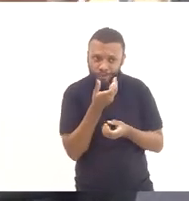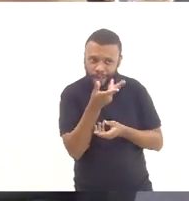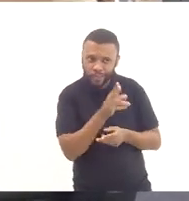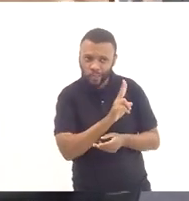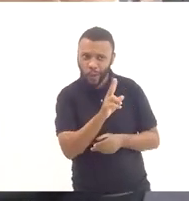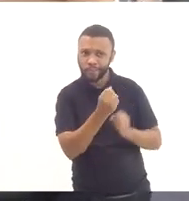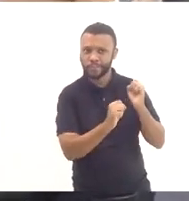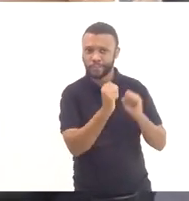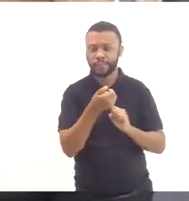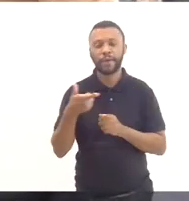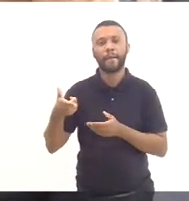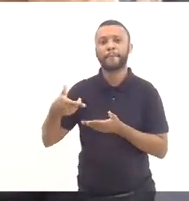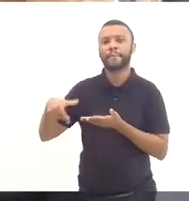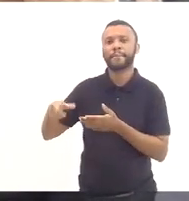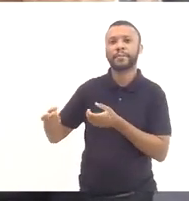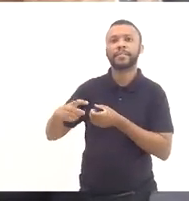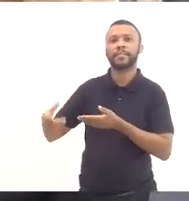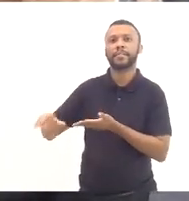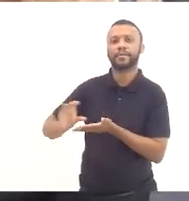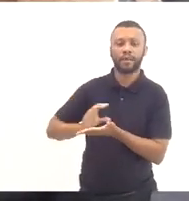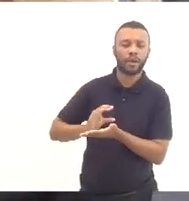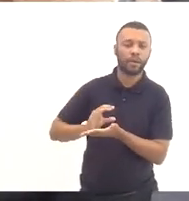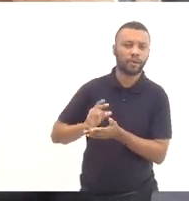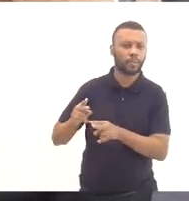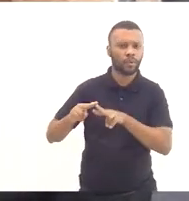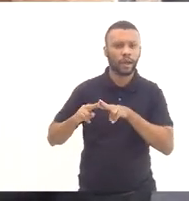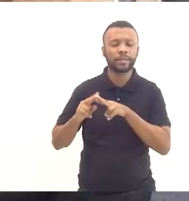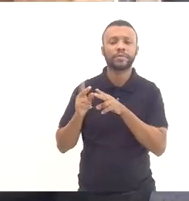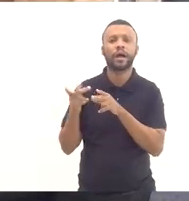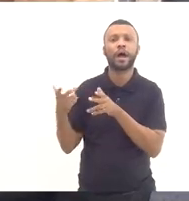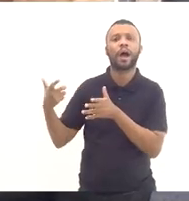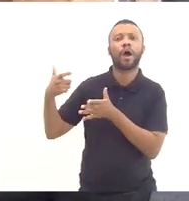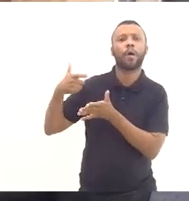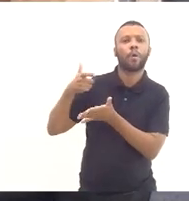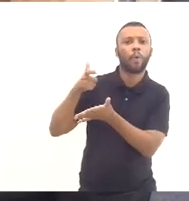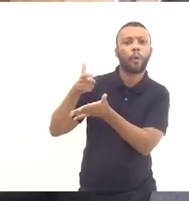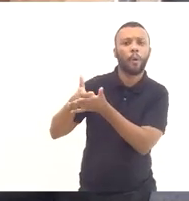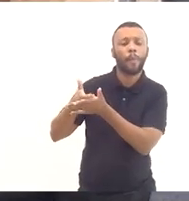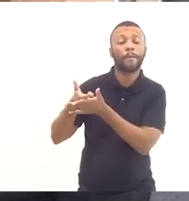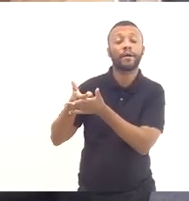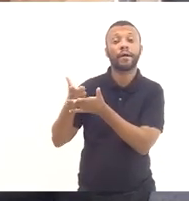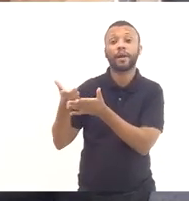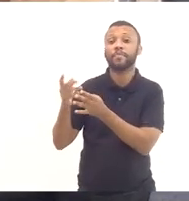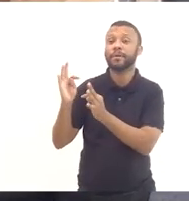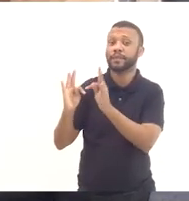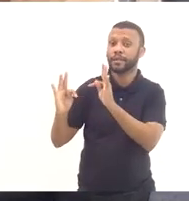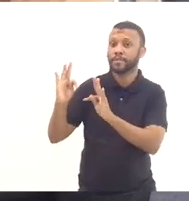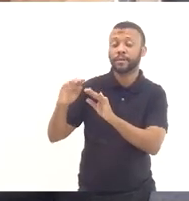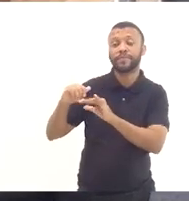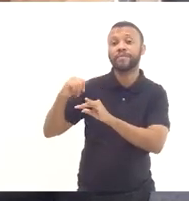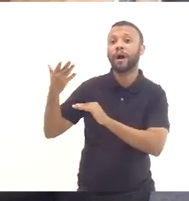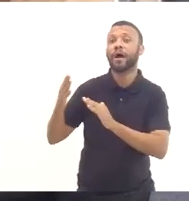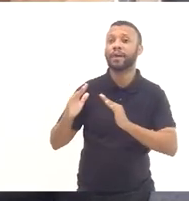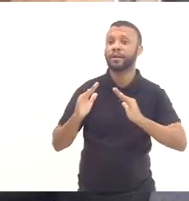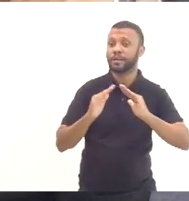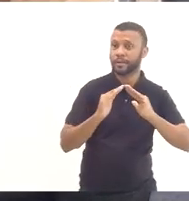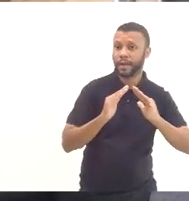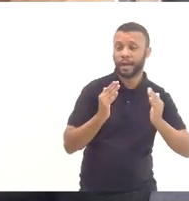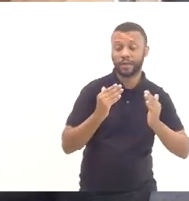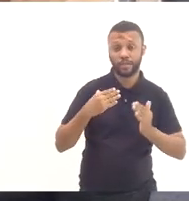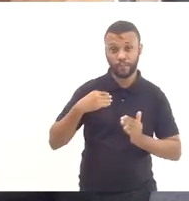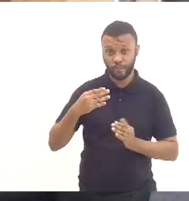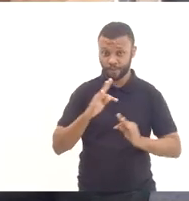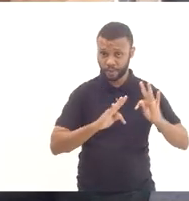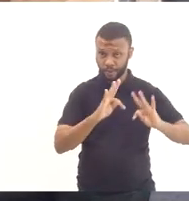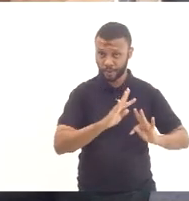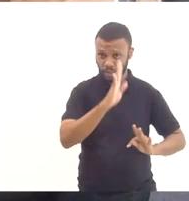o excelente em relação a importação da Fórmula o meu processo é de tratamento fora do domicílio porque na verdade o tratamento do meu